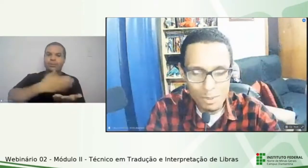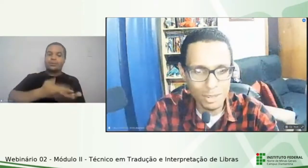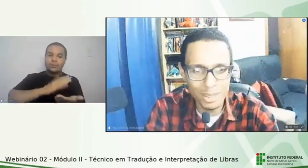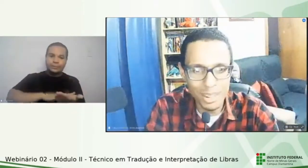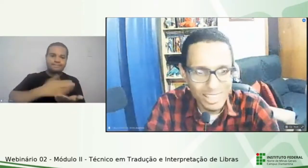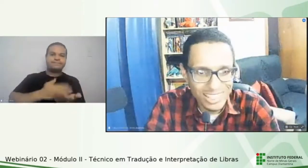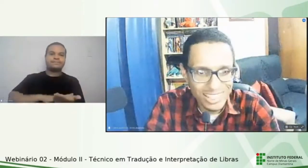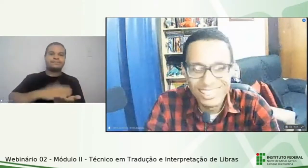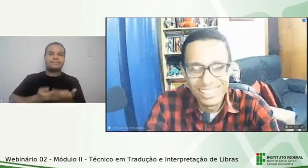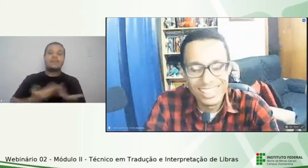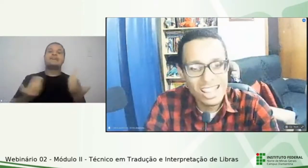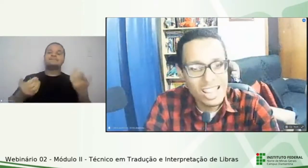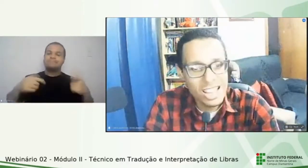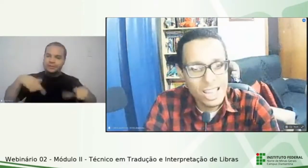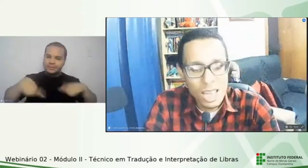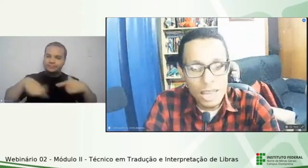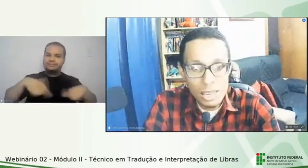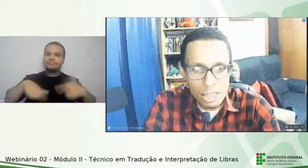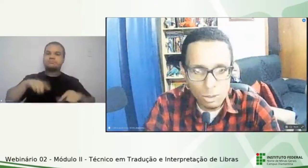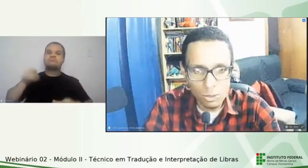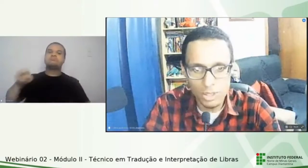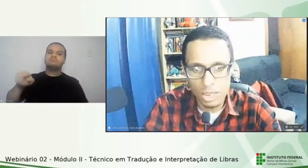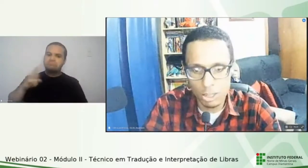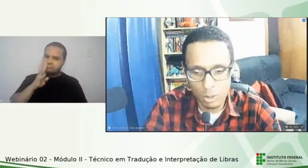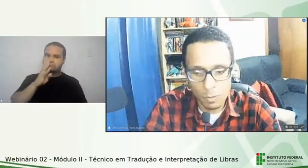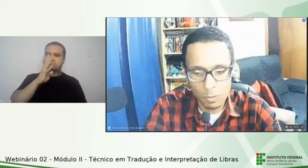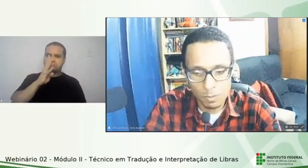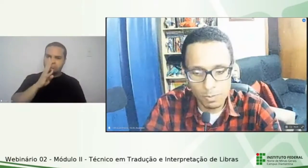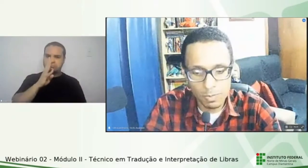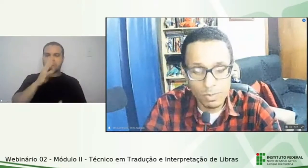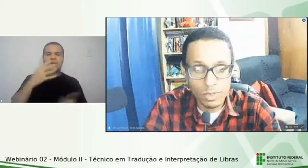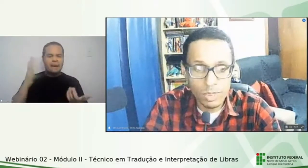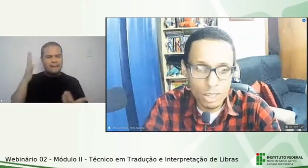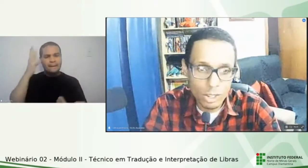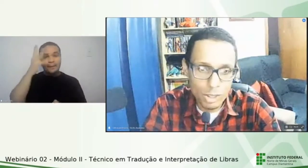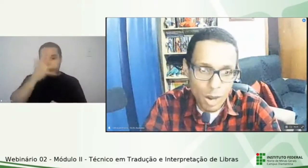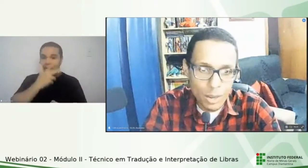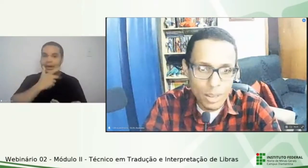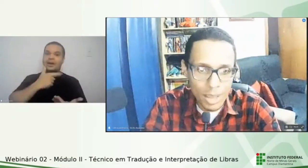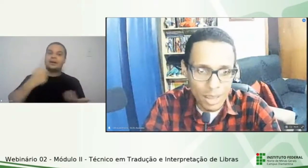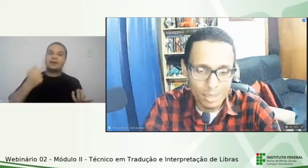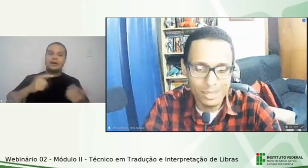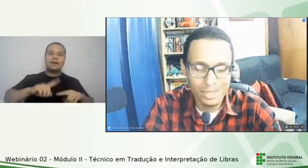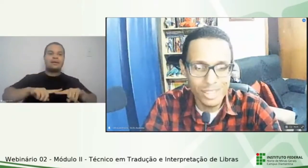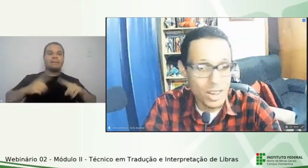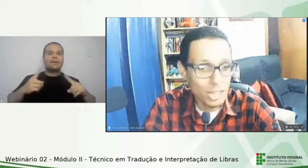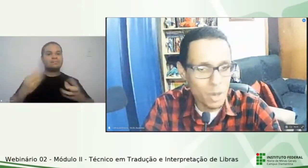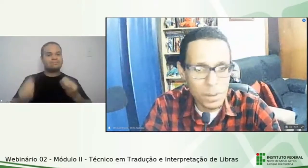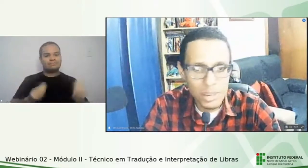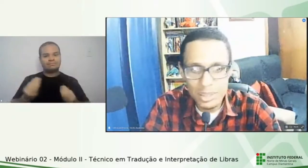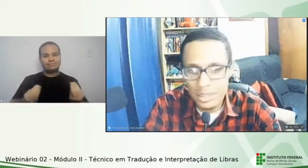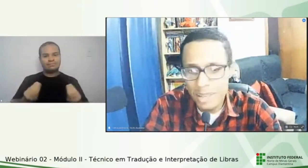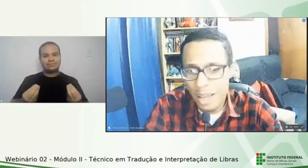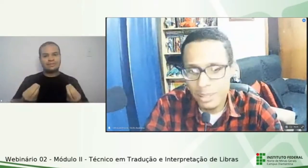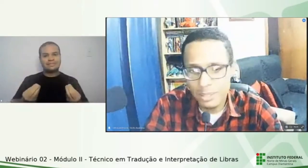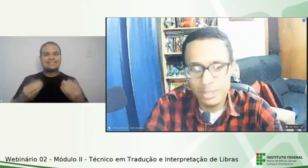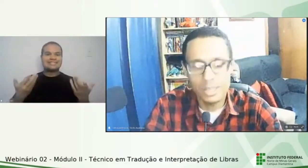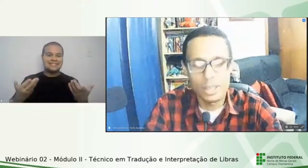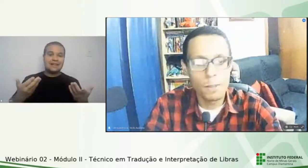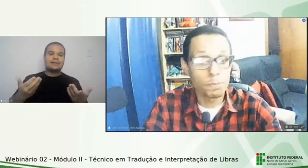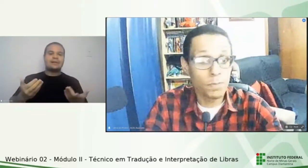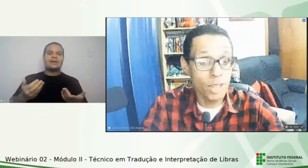muito impressionante. É lindo fazer isso. Só que não é só aprender